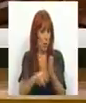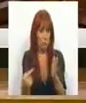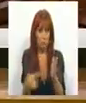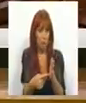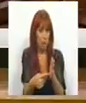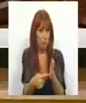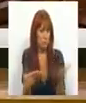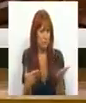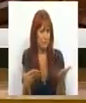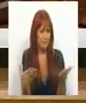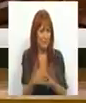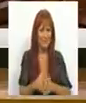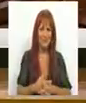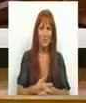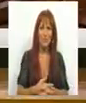relatório.